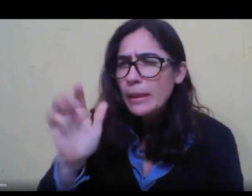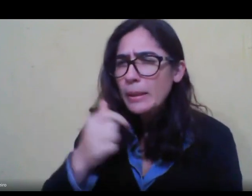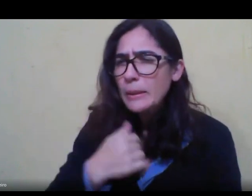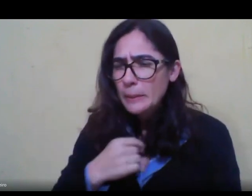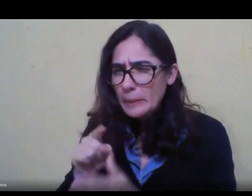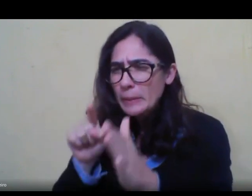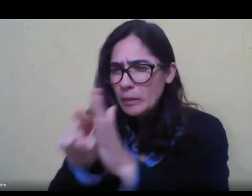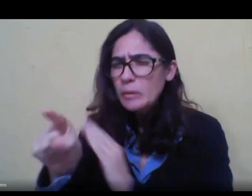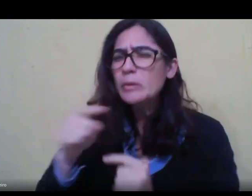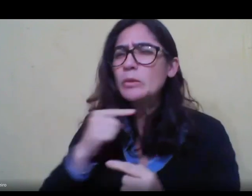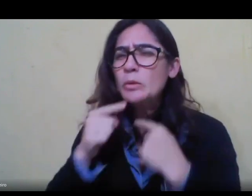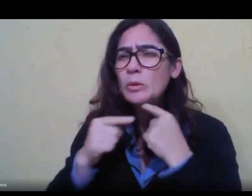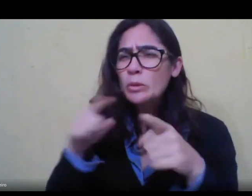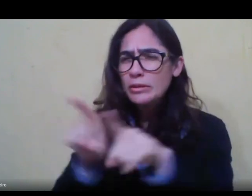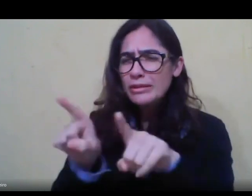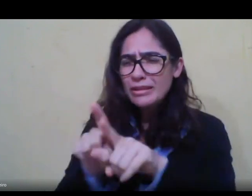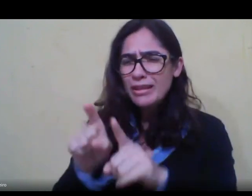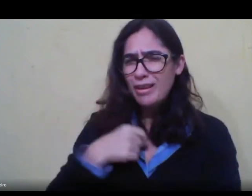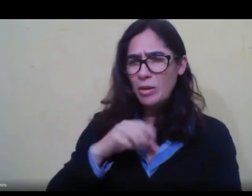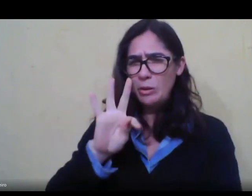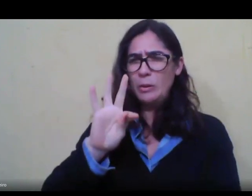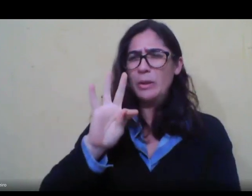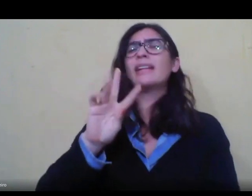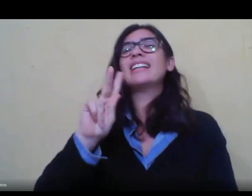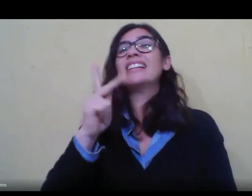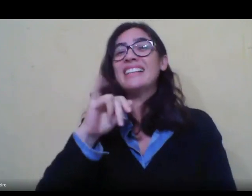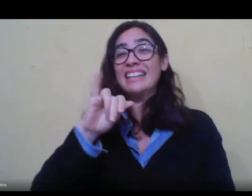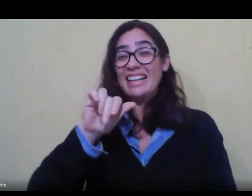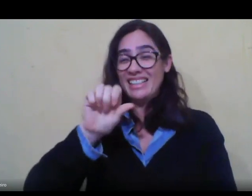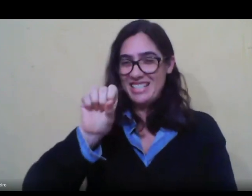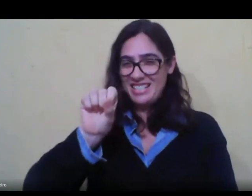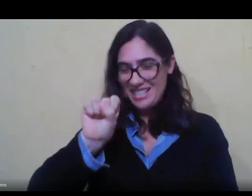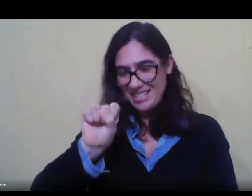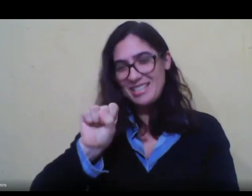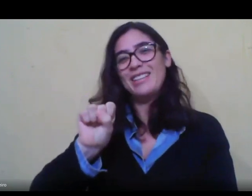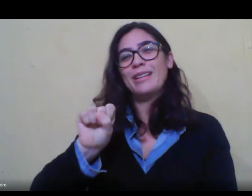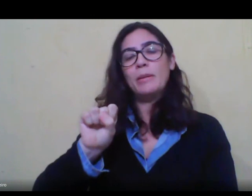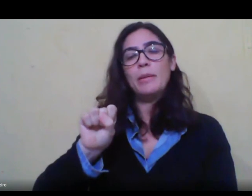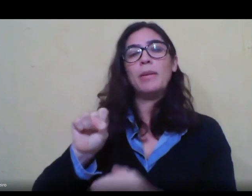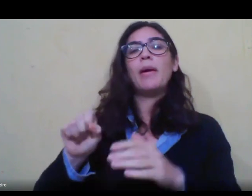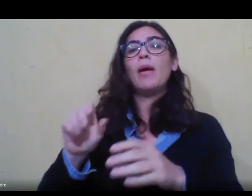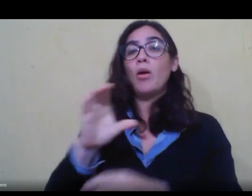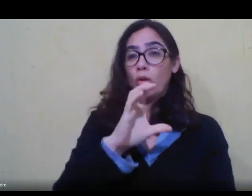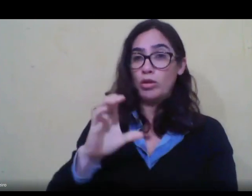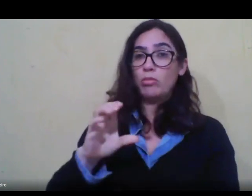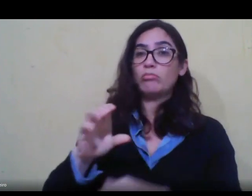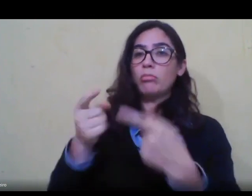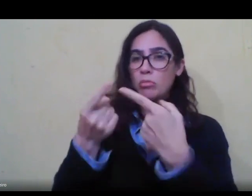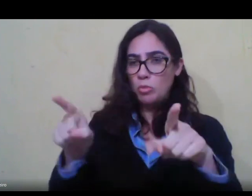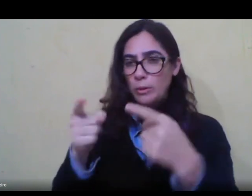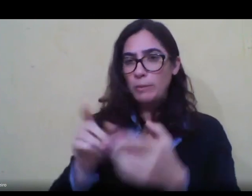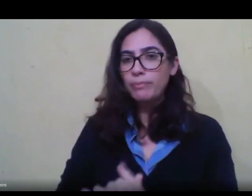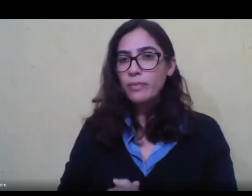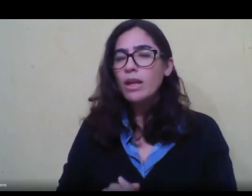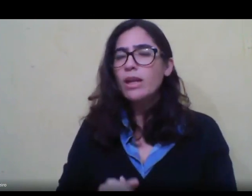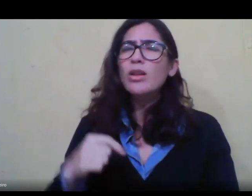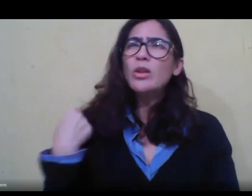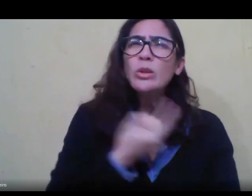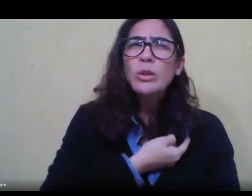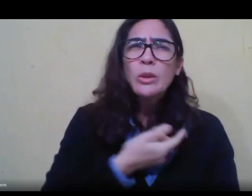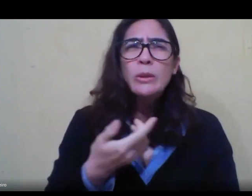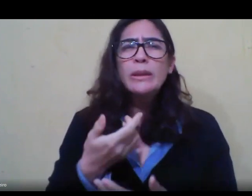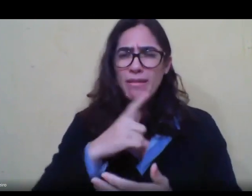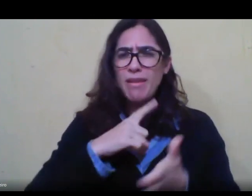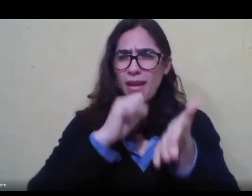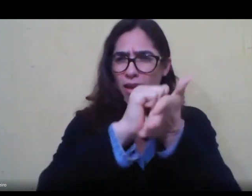transição de currículo, a gente só queria inserir o currículo oposto como também solicitante dessas fichas. Os alunos poderiam